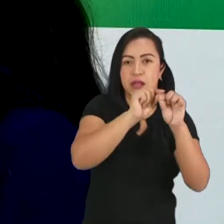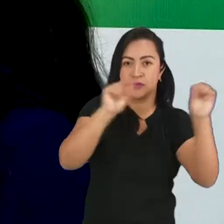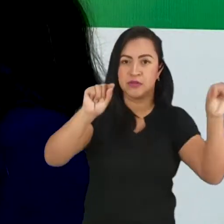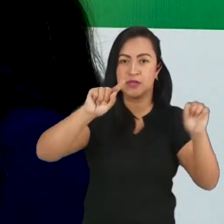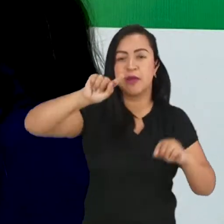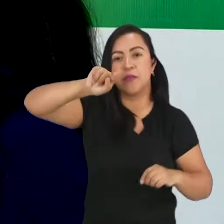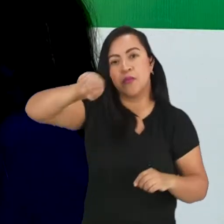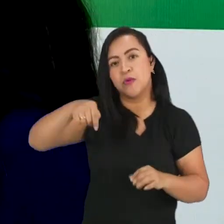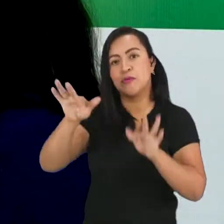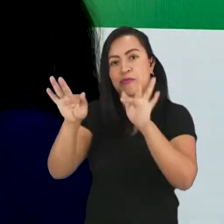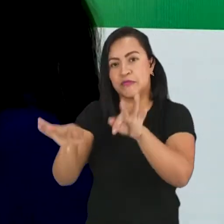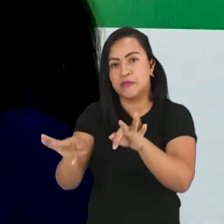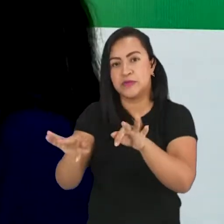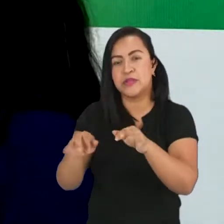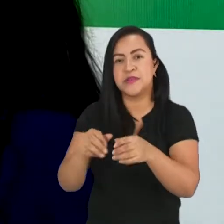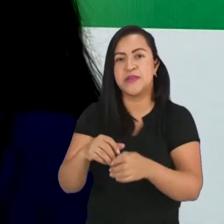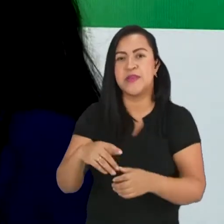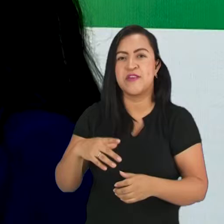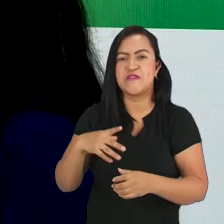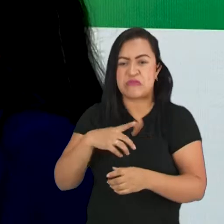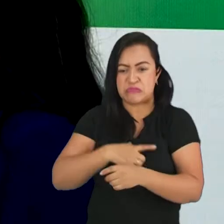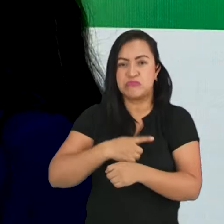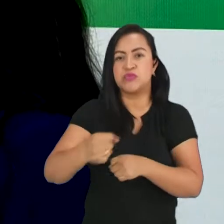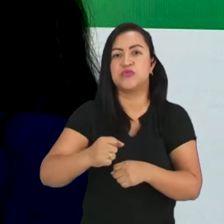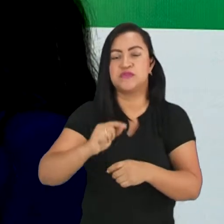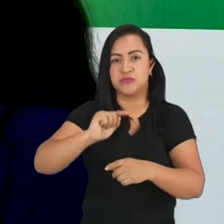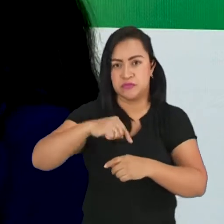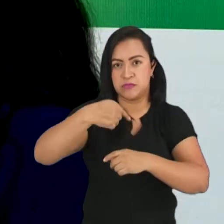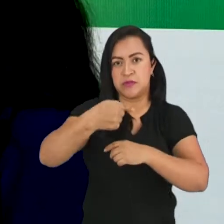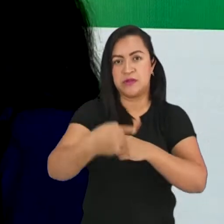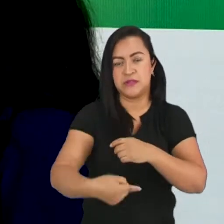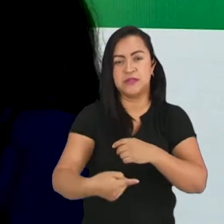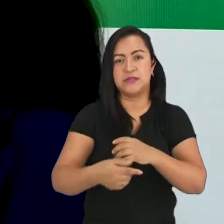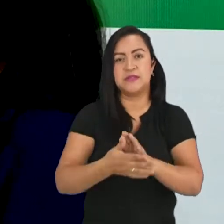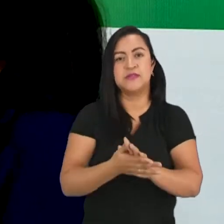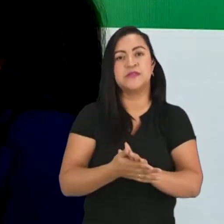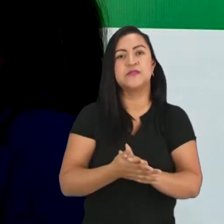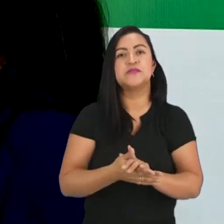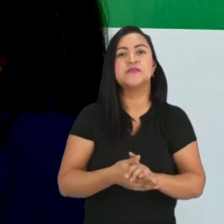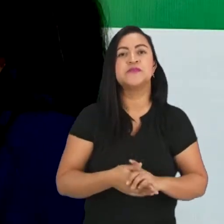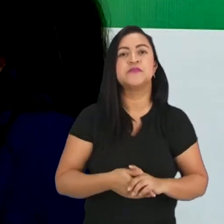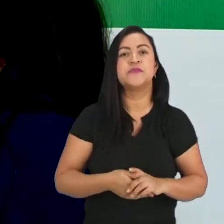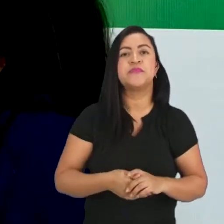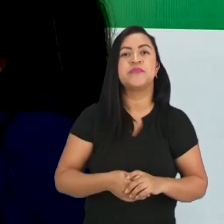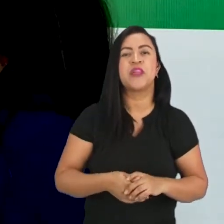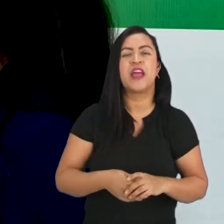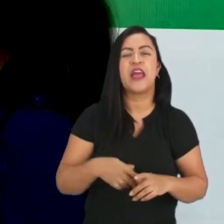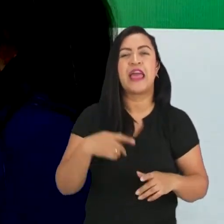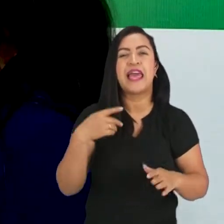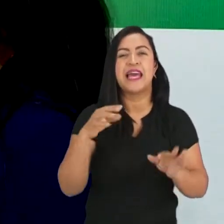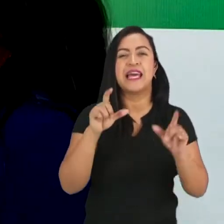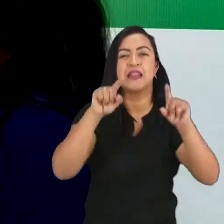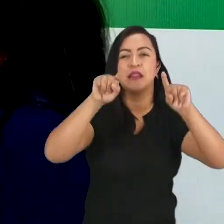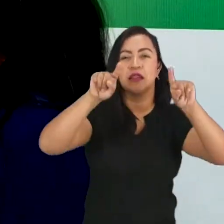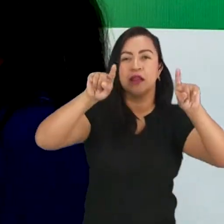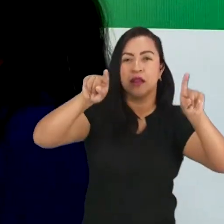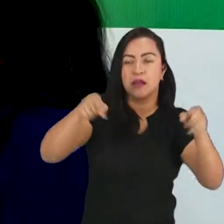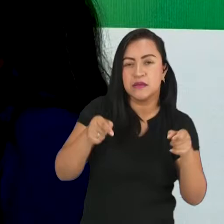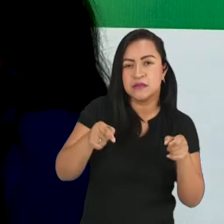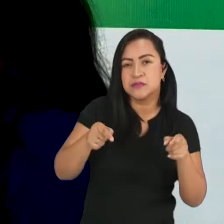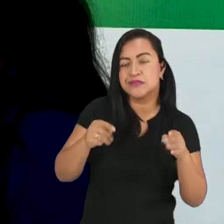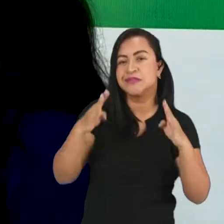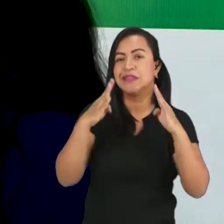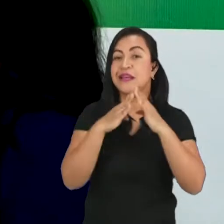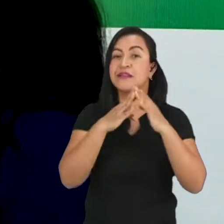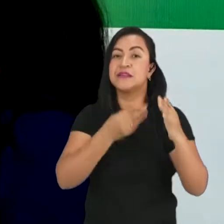e, bruscamente, vão para a linha seguinte. Põe entre loucos parentes a casa em que moro.